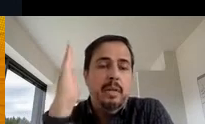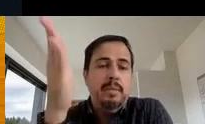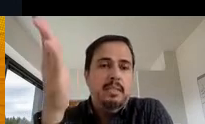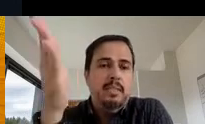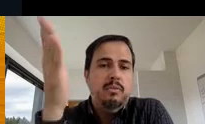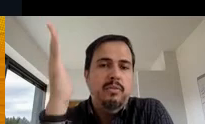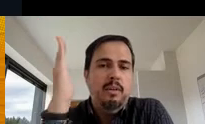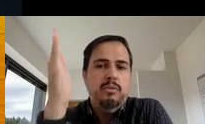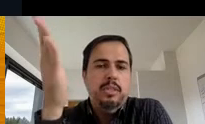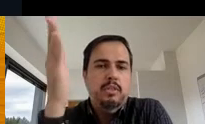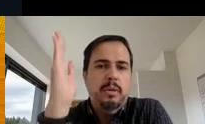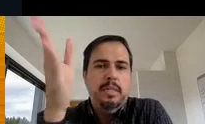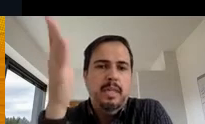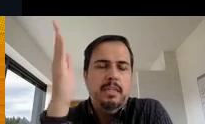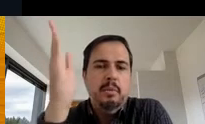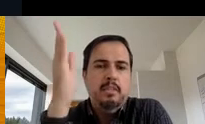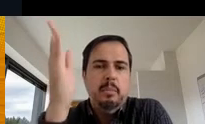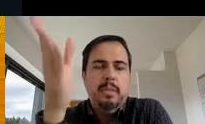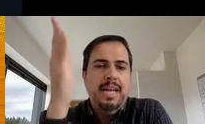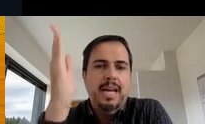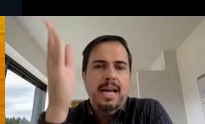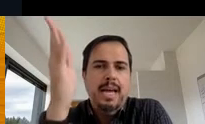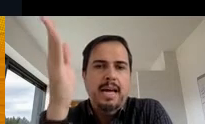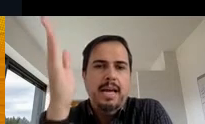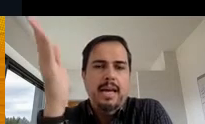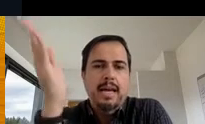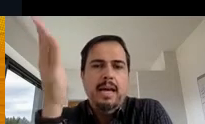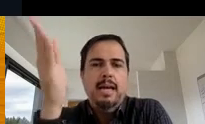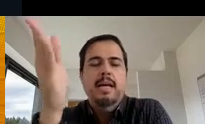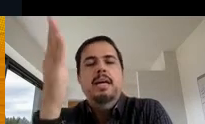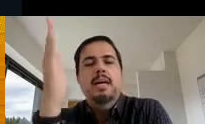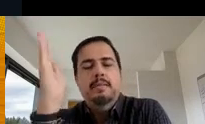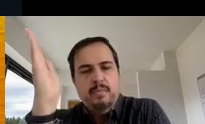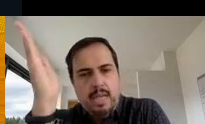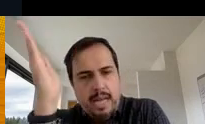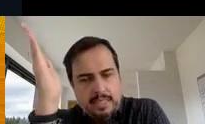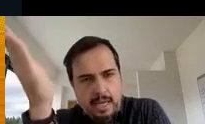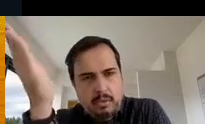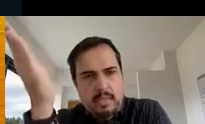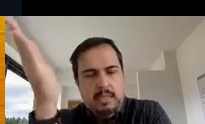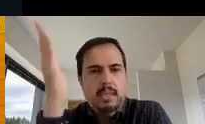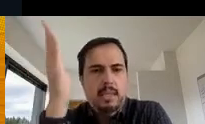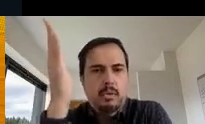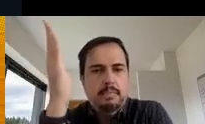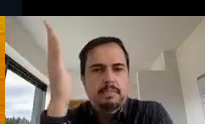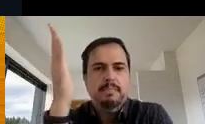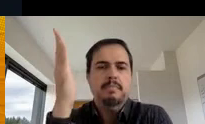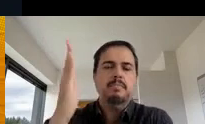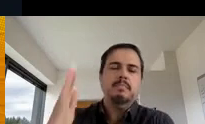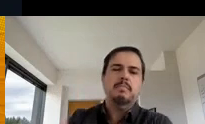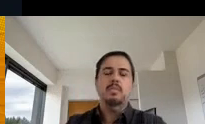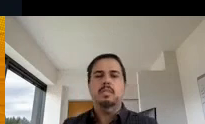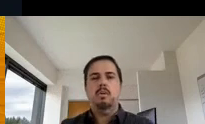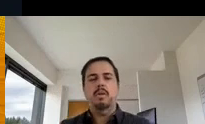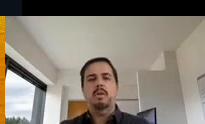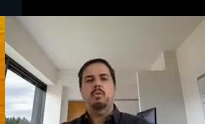A gente está na era da experimentação, já falou muito disso, experimentar, errar. Errar certo, né? Você tem